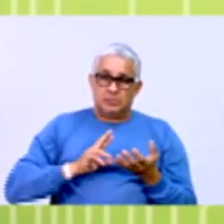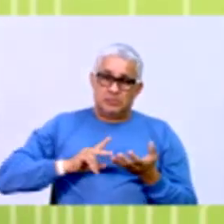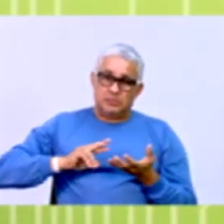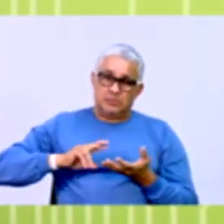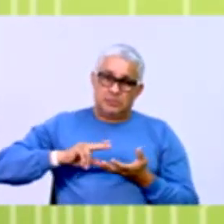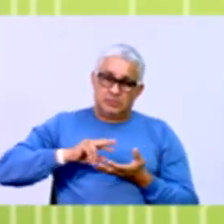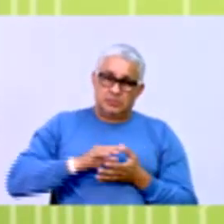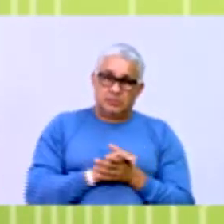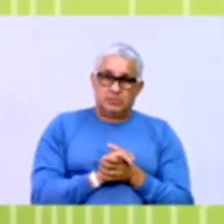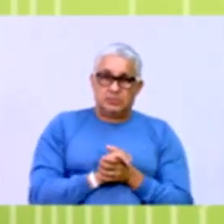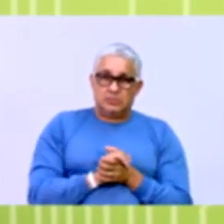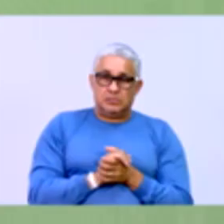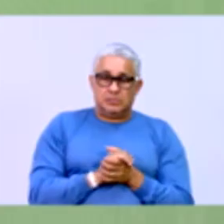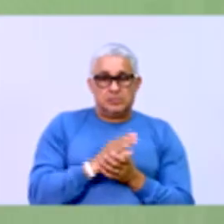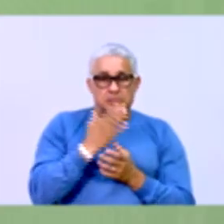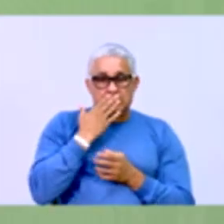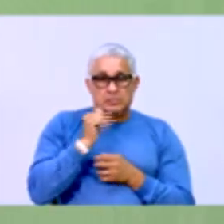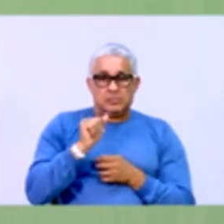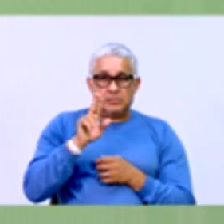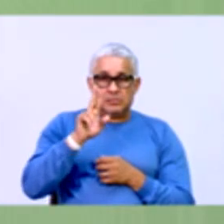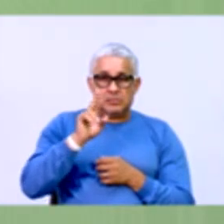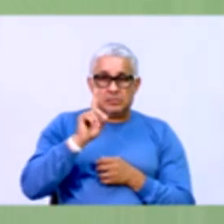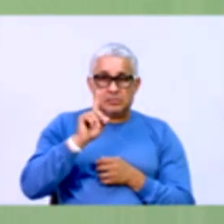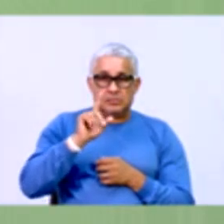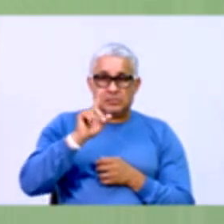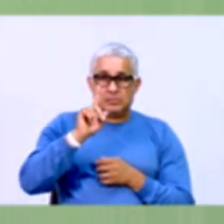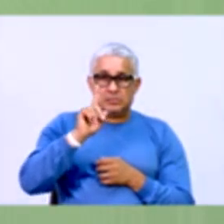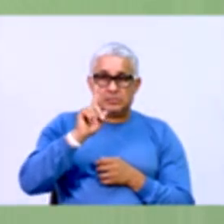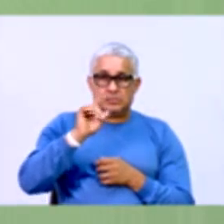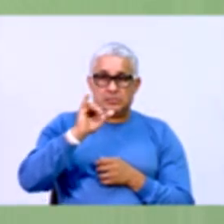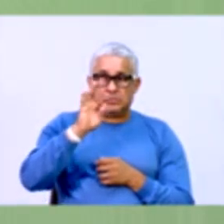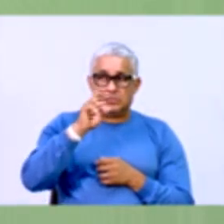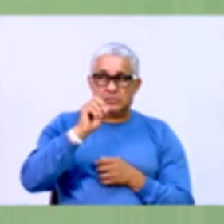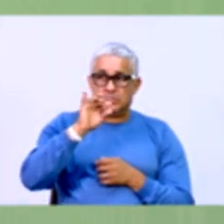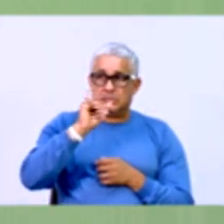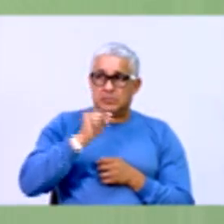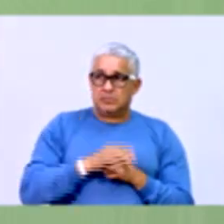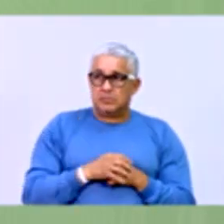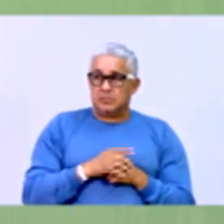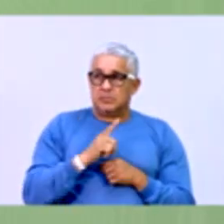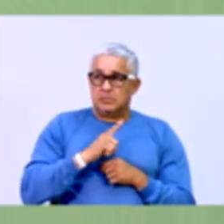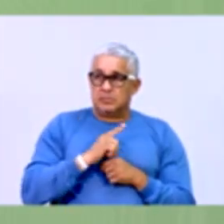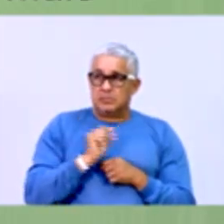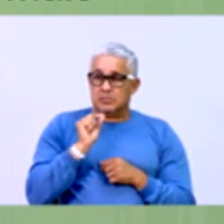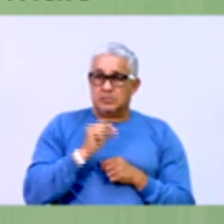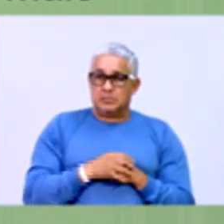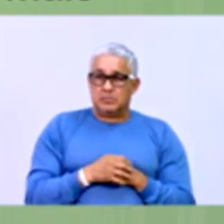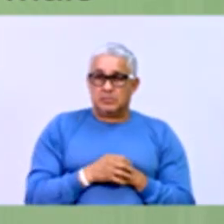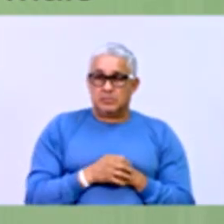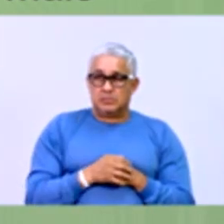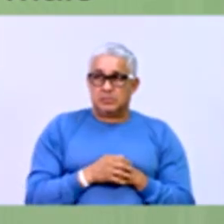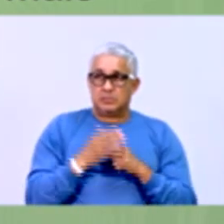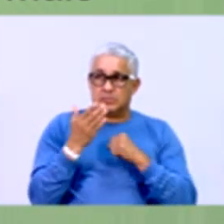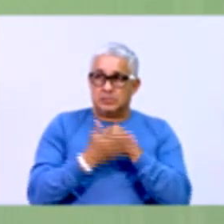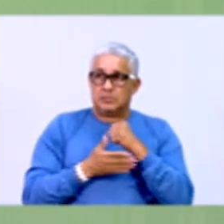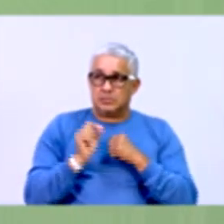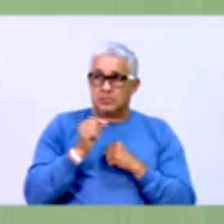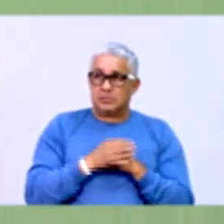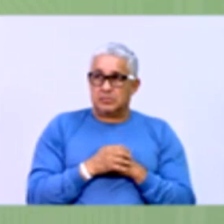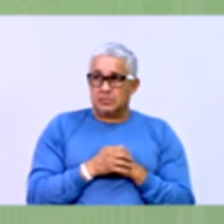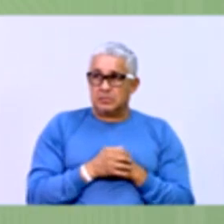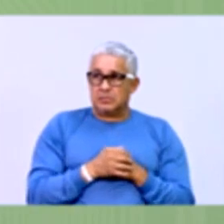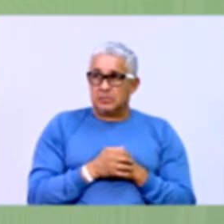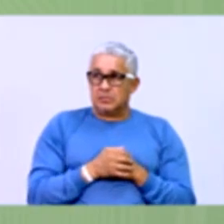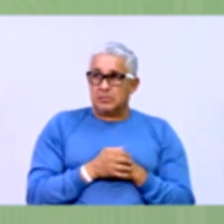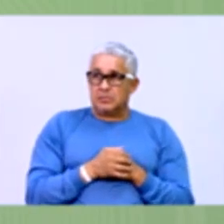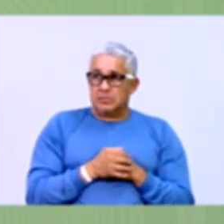auditoria, agora vamos falar sobre formas de auditoria. Então, as formas de auditoria são basicamente aquelas que estão descritas aí no nosso